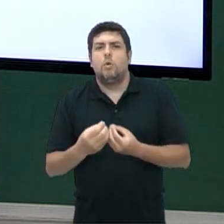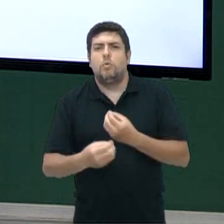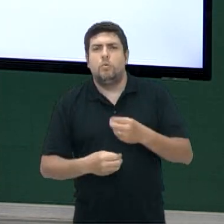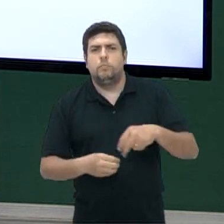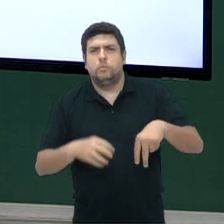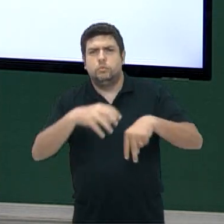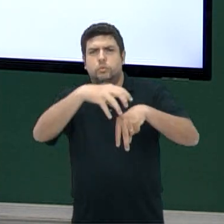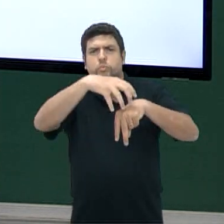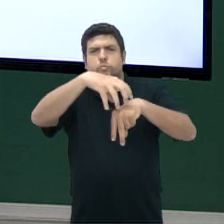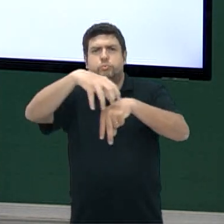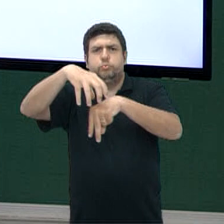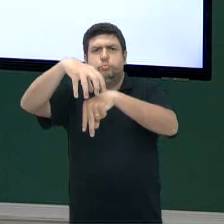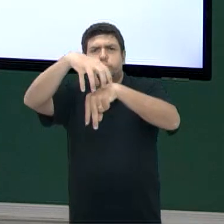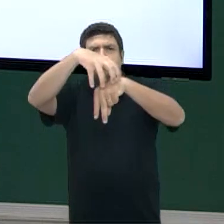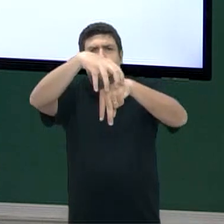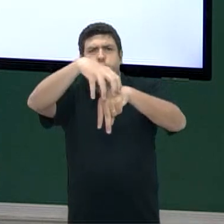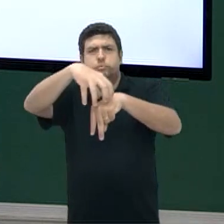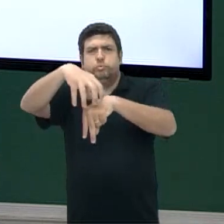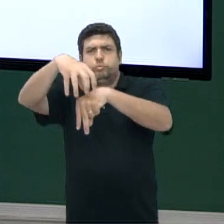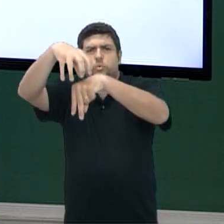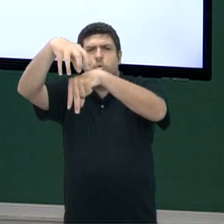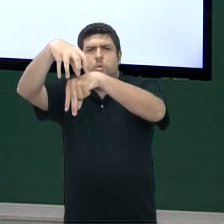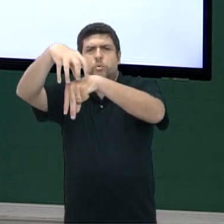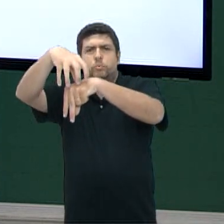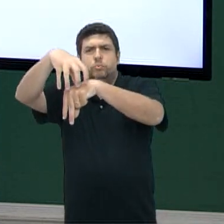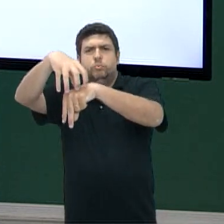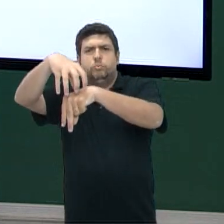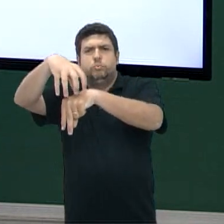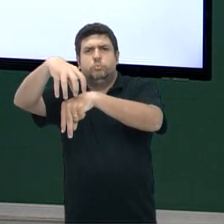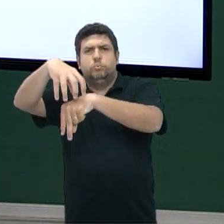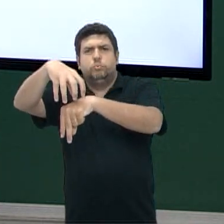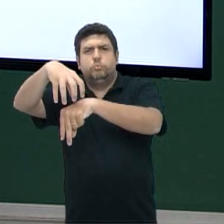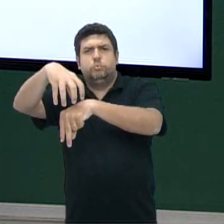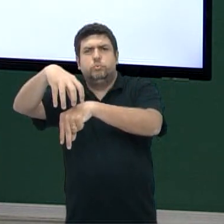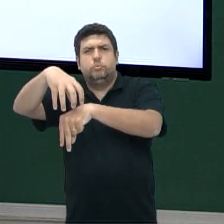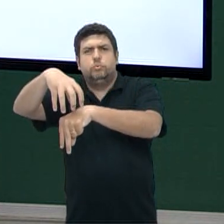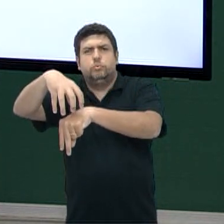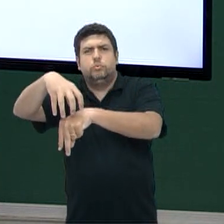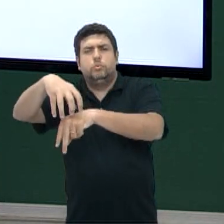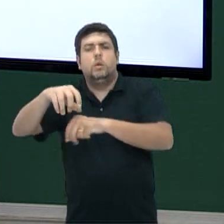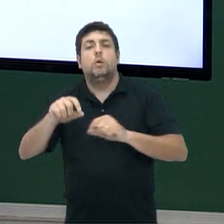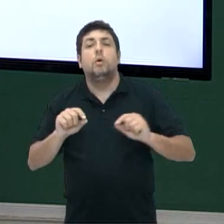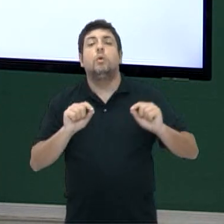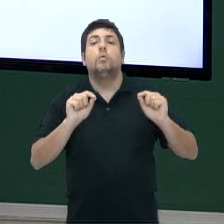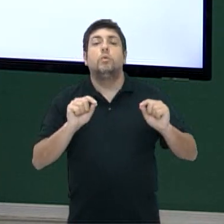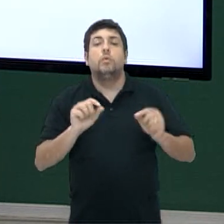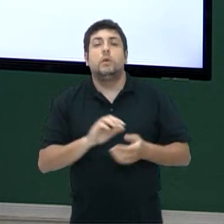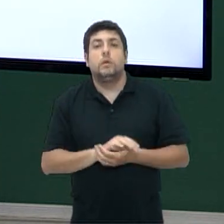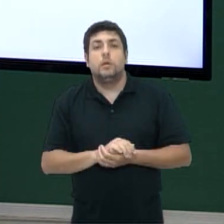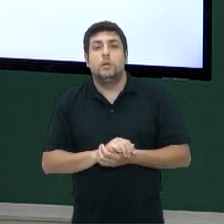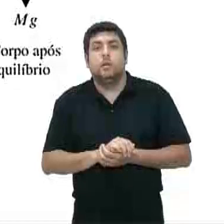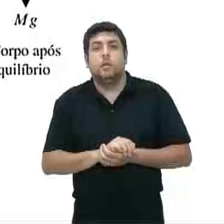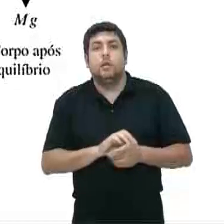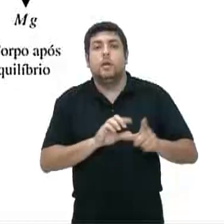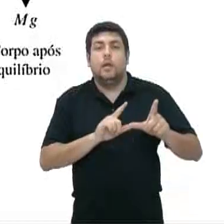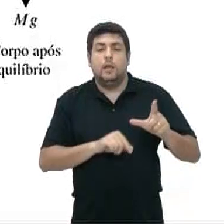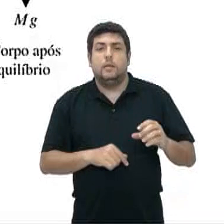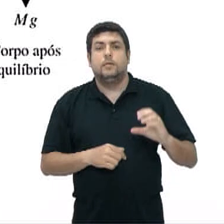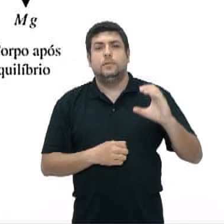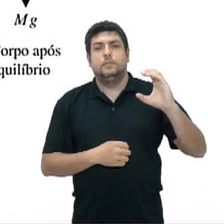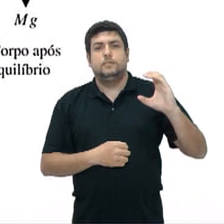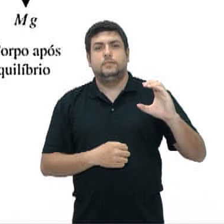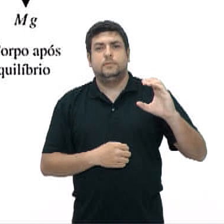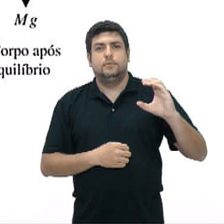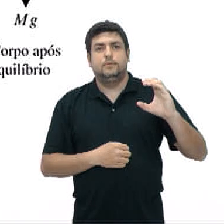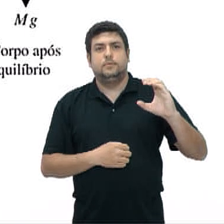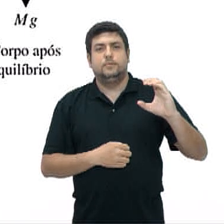o paraquedista após a velocidade se tornar constante é o quê? Obviamente, alternativa C.